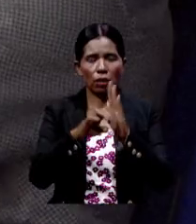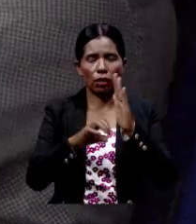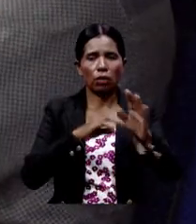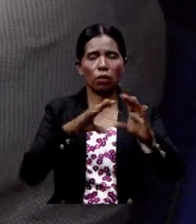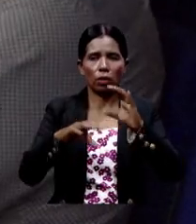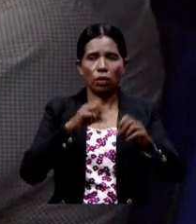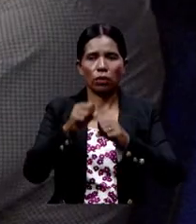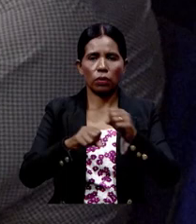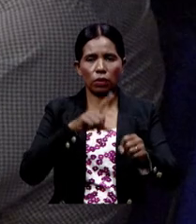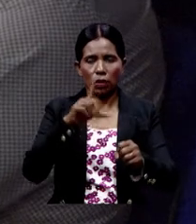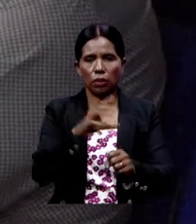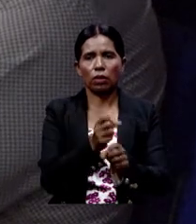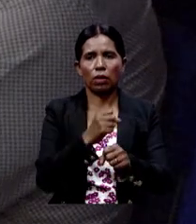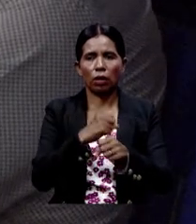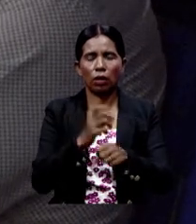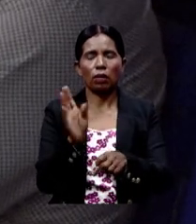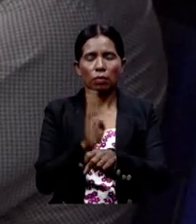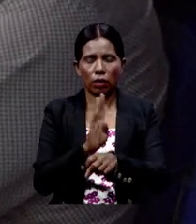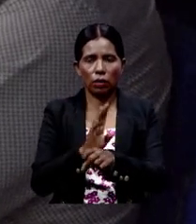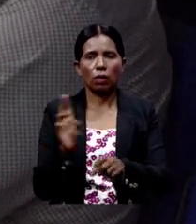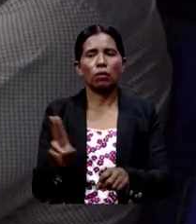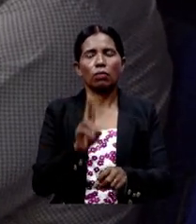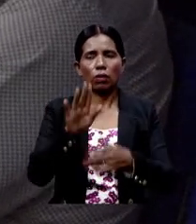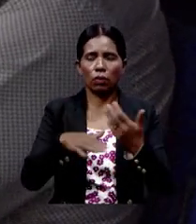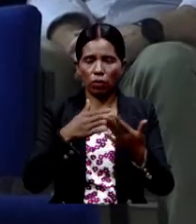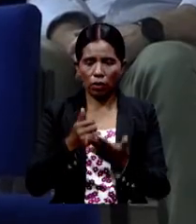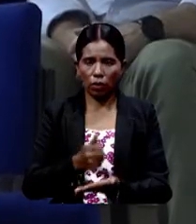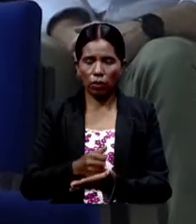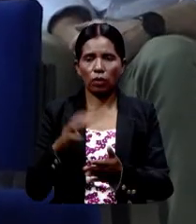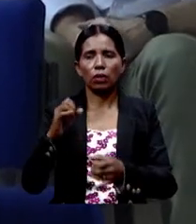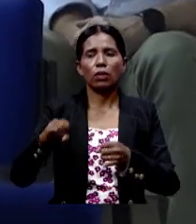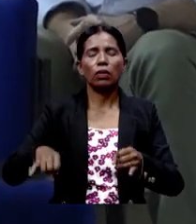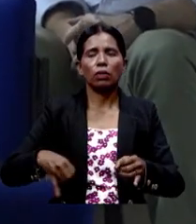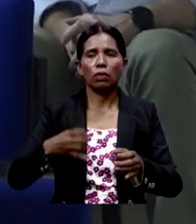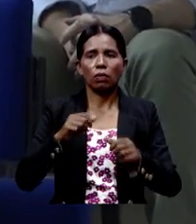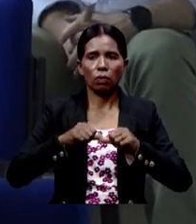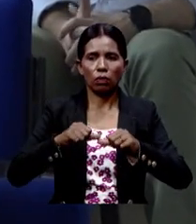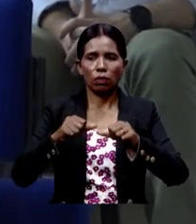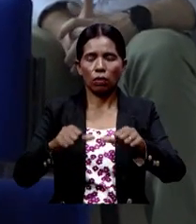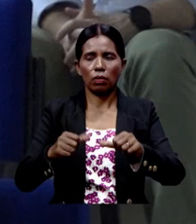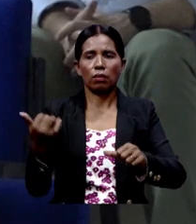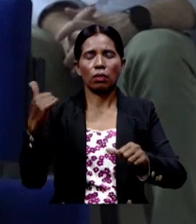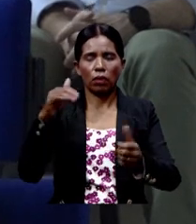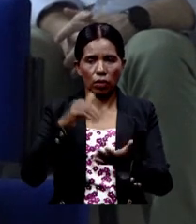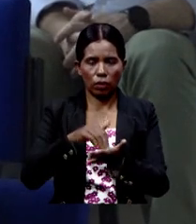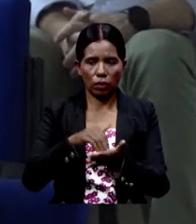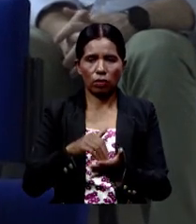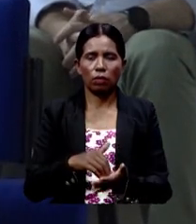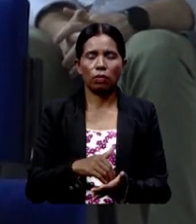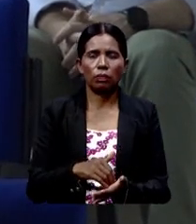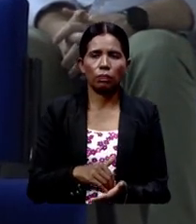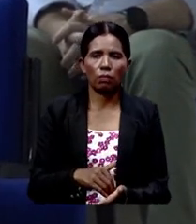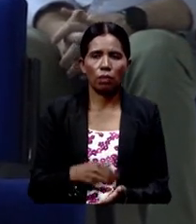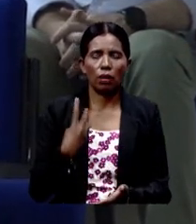Comunicação Social, se rala uma negociação com a Universidade Cira, onde ajuda a jornalista Cira Bele continua rica Cira nisto tudo. A mim,